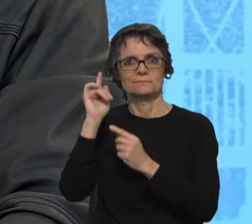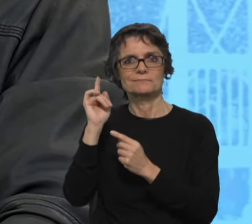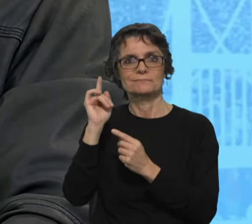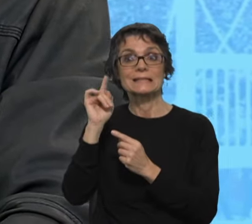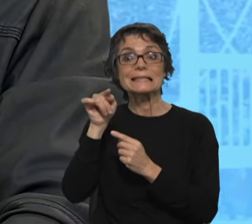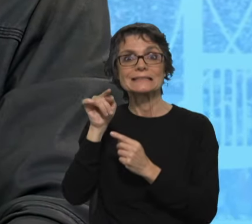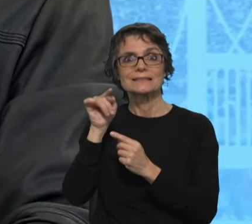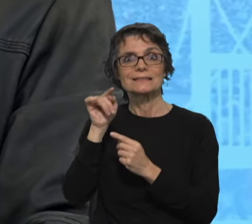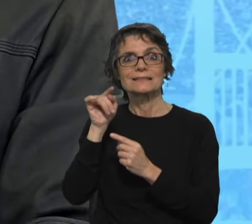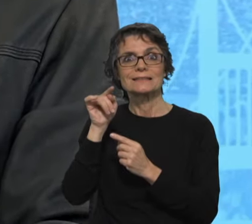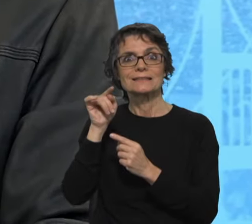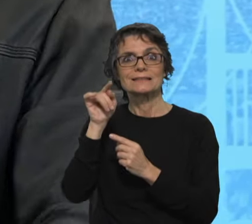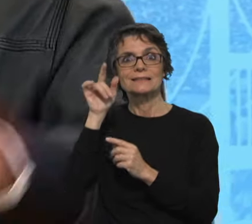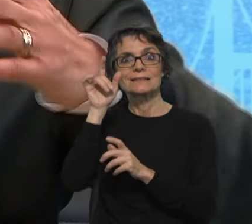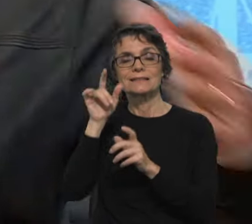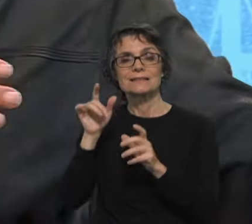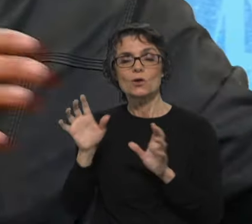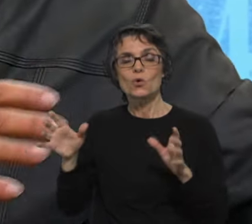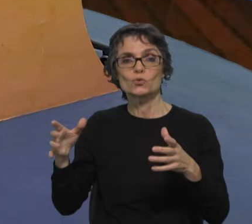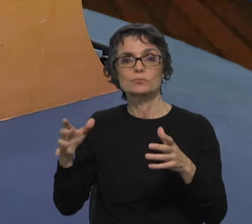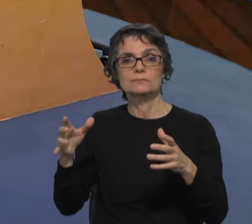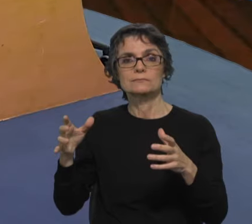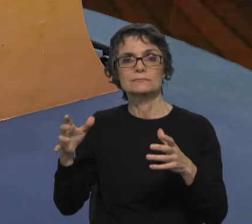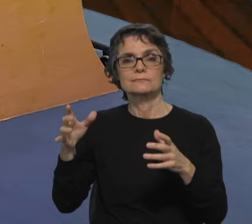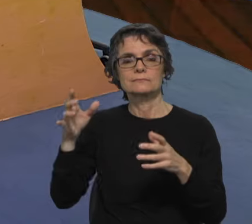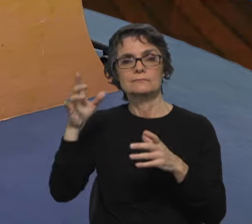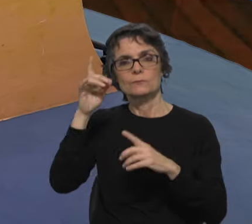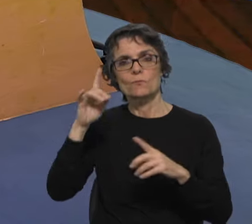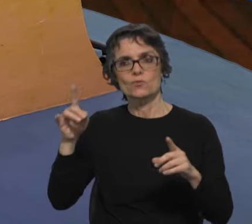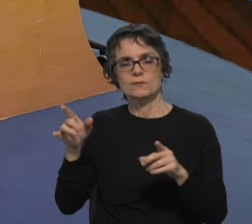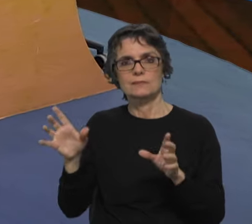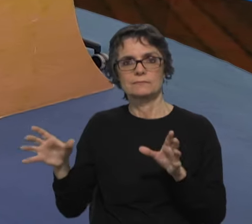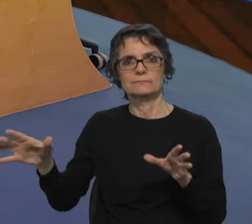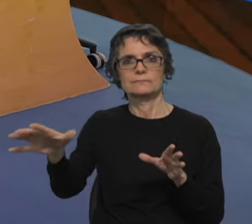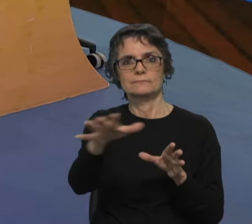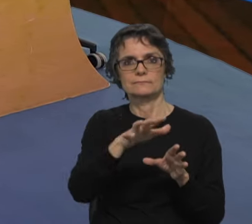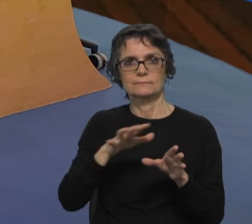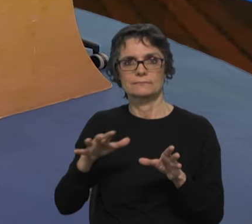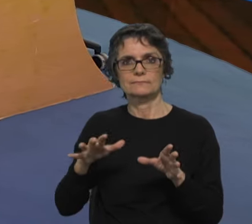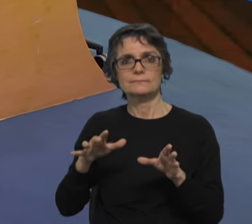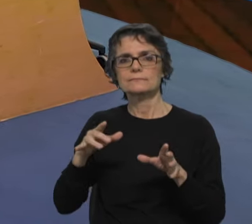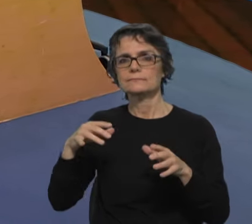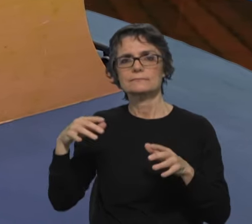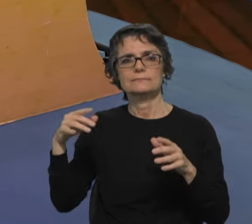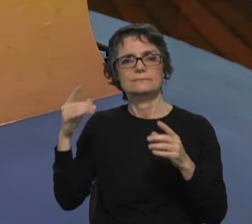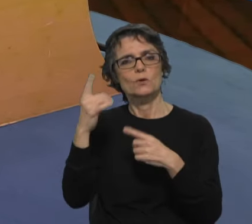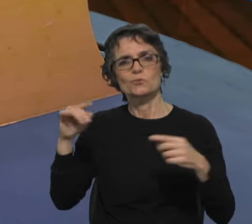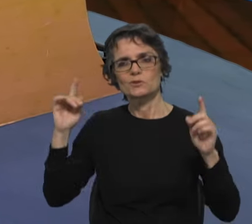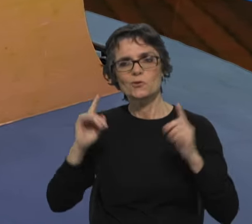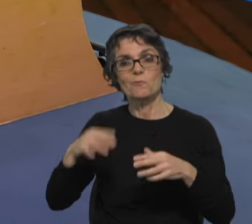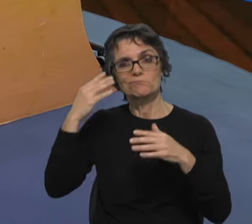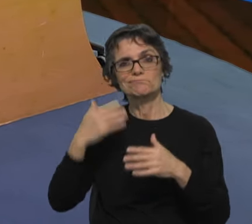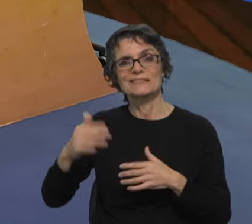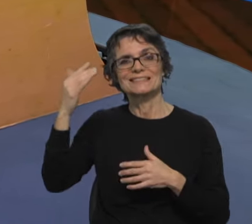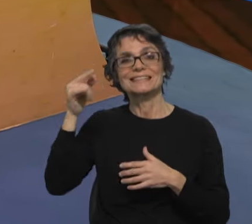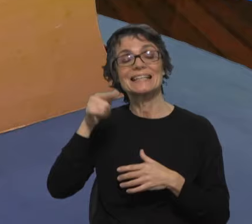povo o o o a filarmónica que está à entrada da da da da igreja começa a tocar e depois toca o e